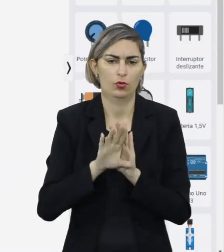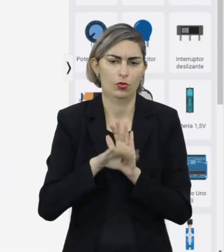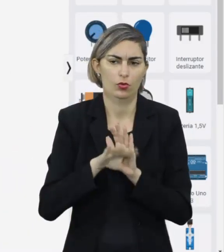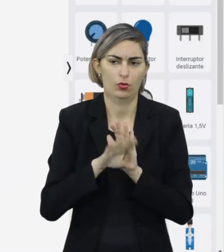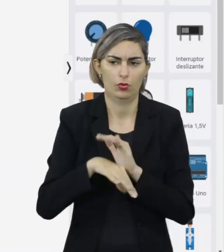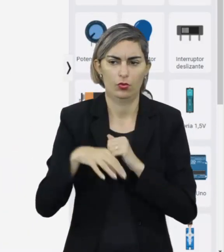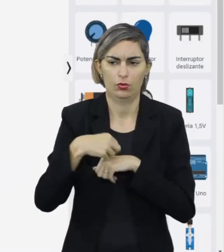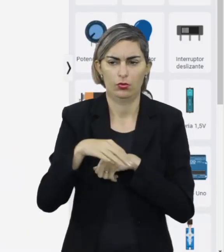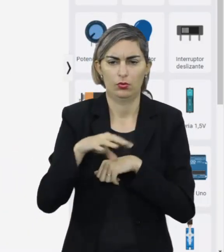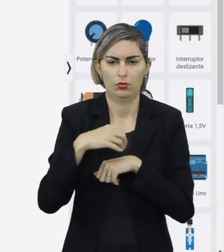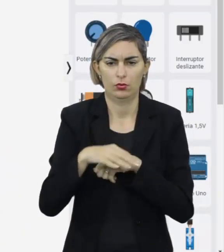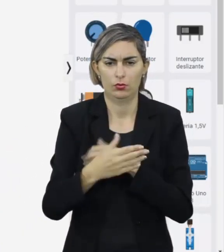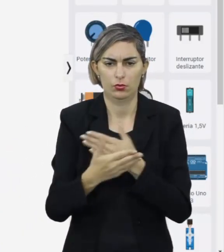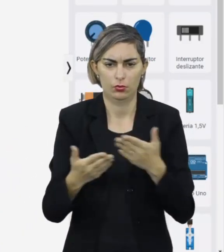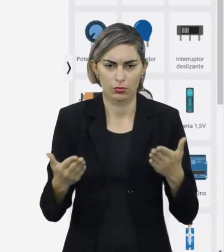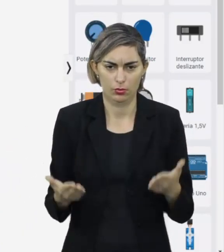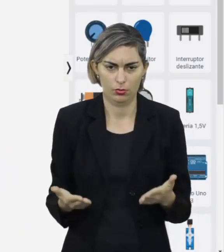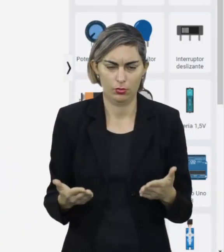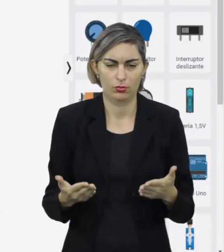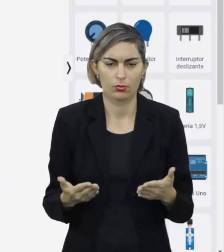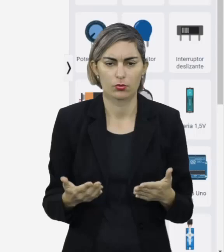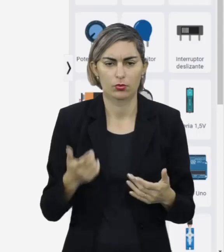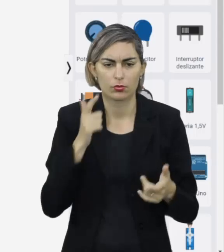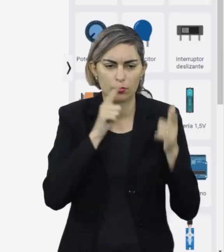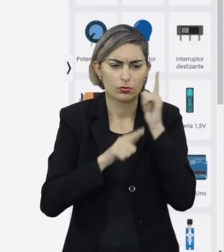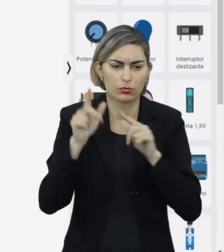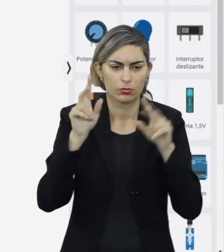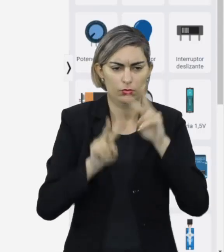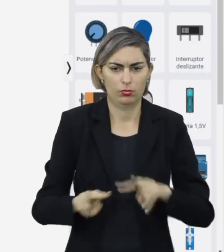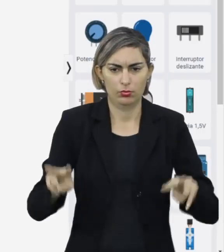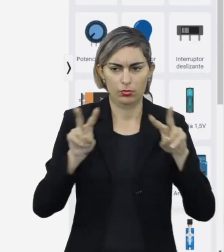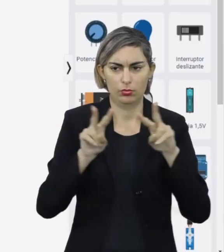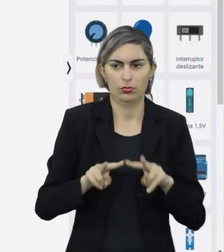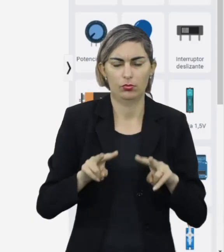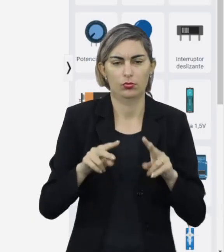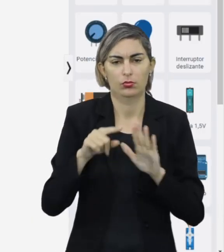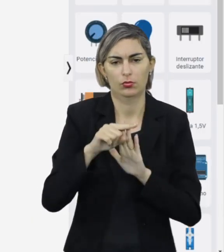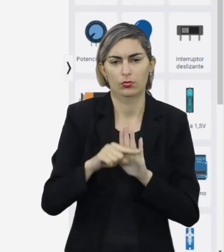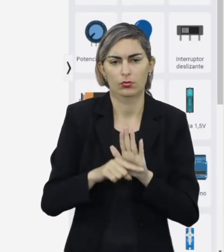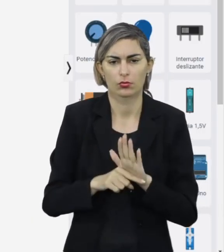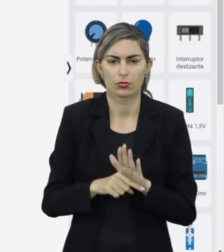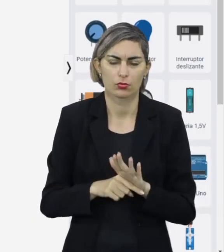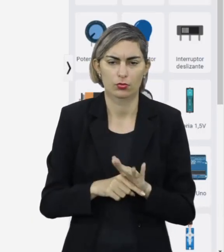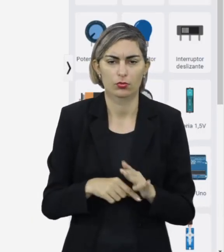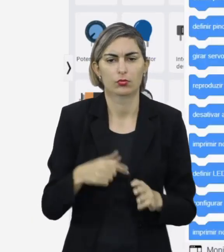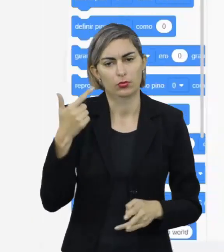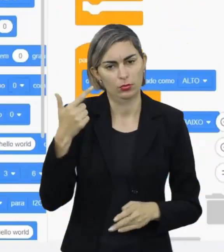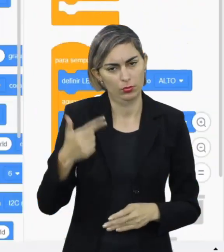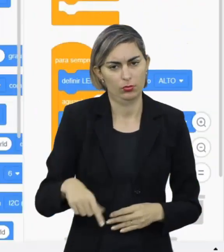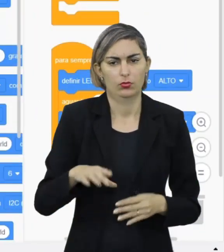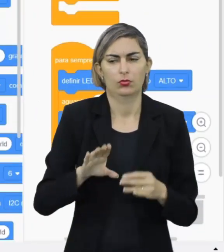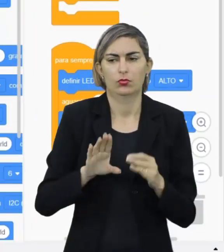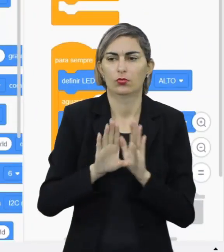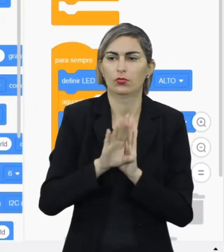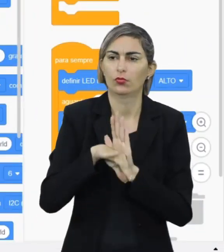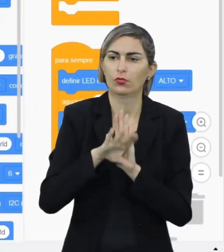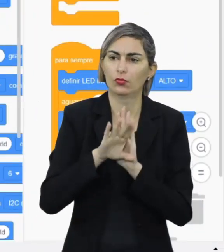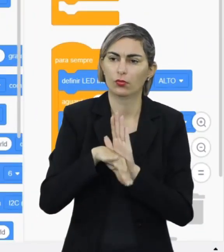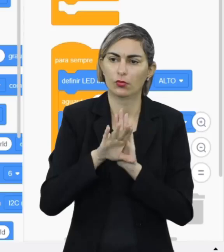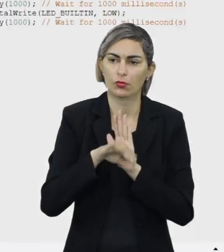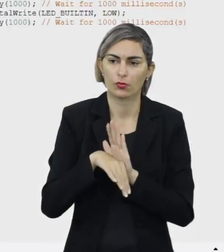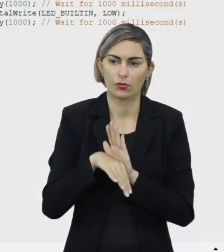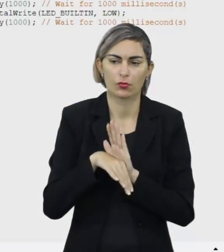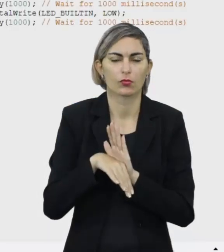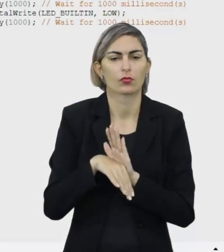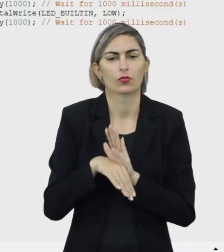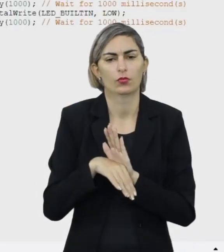Eu vou trazer o circuito para cá, para ficar aqui no cantinho, para que a gente consiga visualizar ele enquanto programa. Então de novo, código, vamos trabalhar